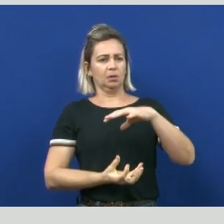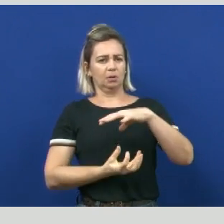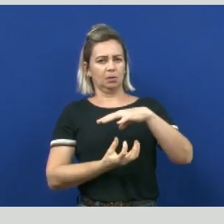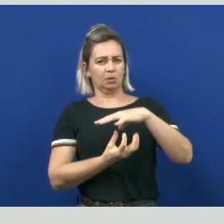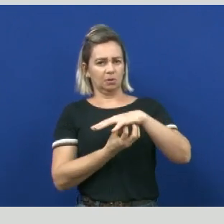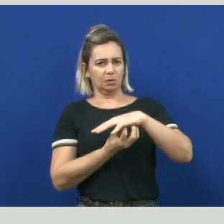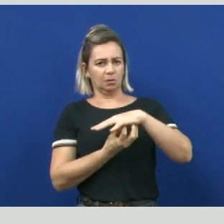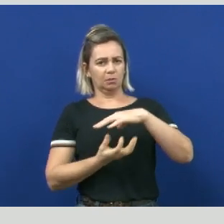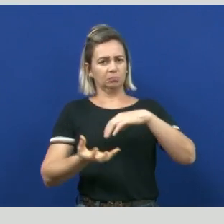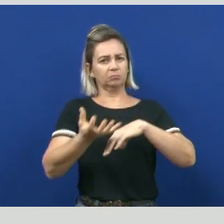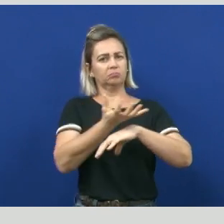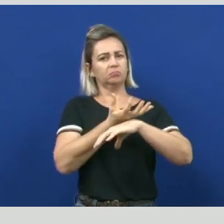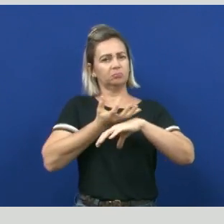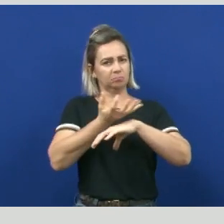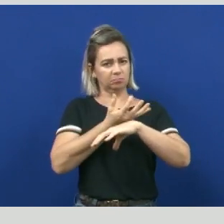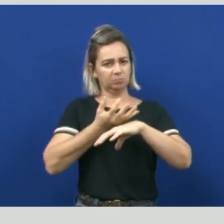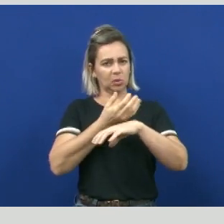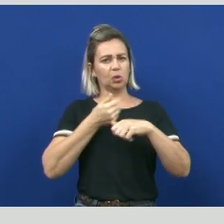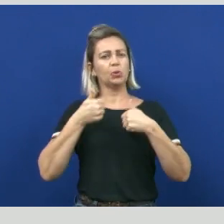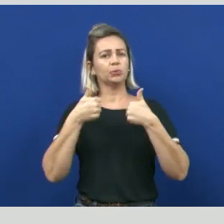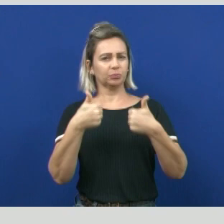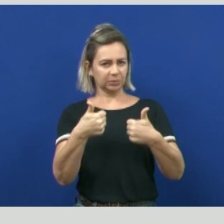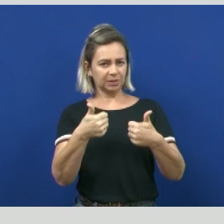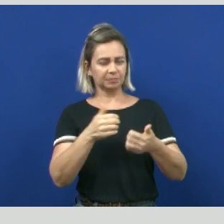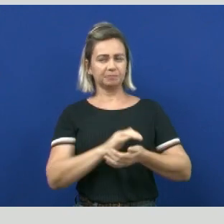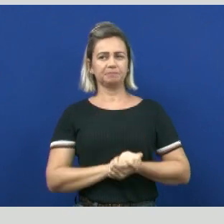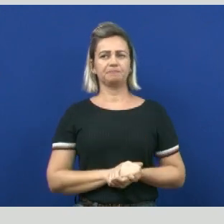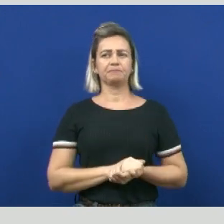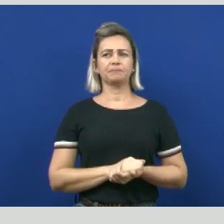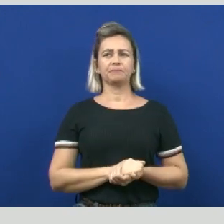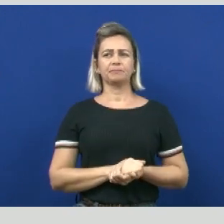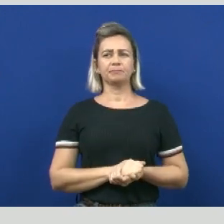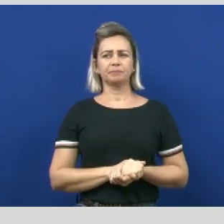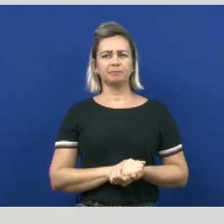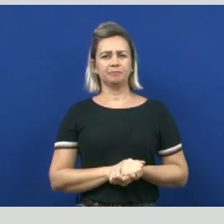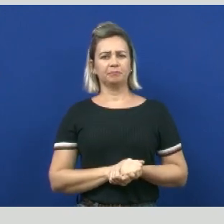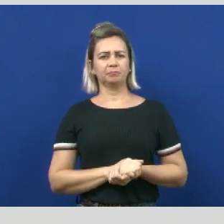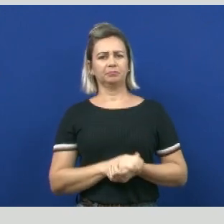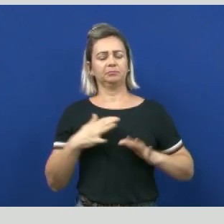biosfera. Tranquilaço? Beleza, então a gente fez aí